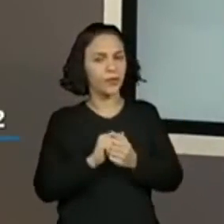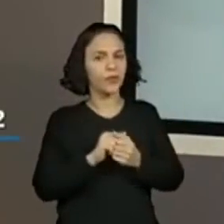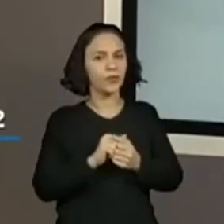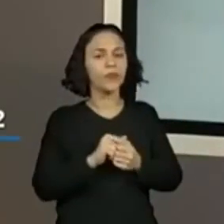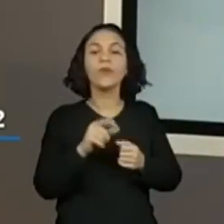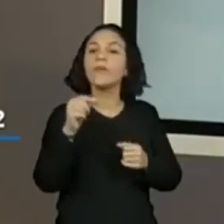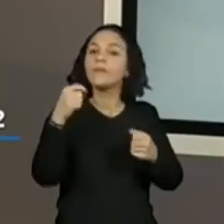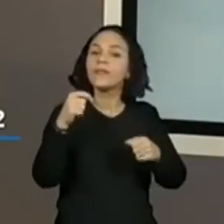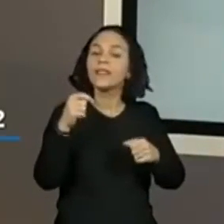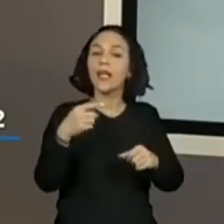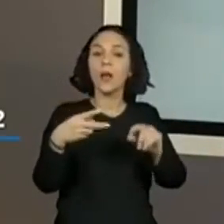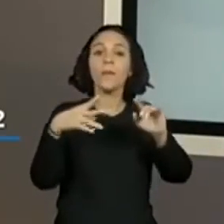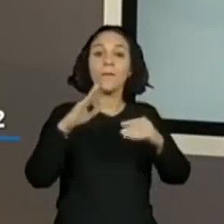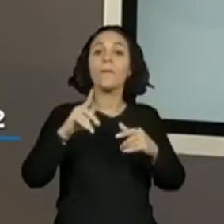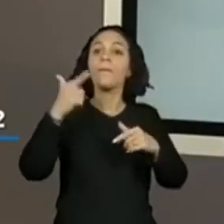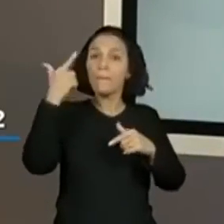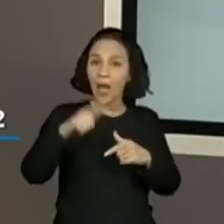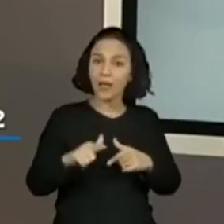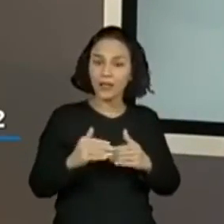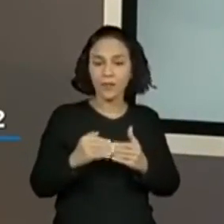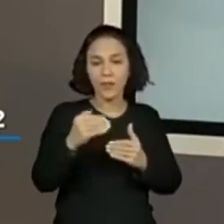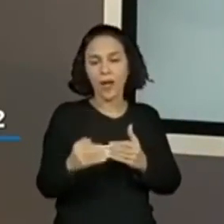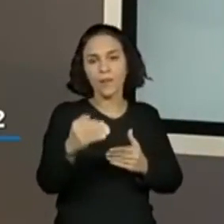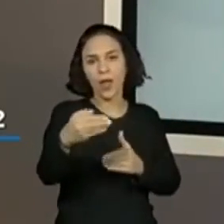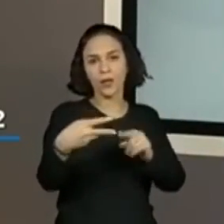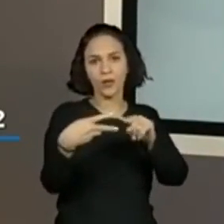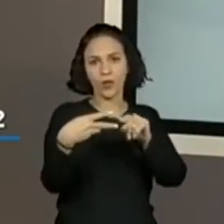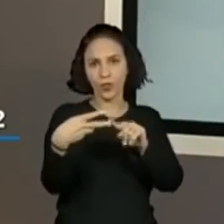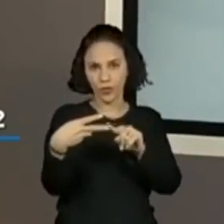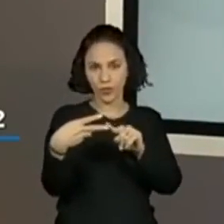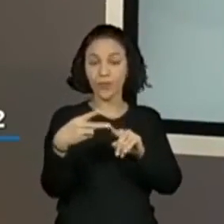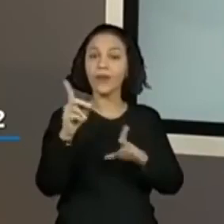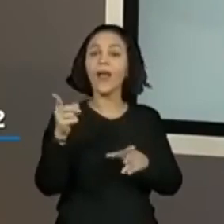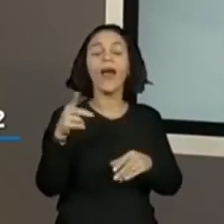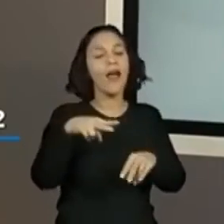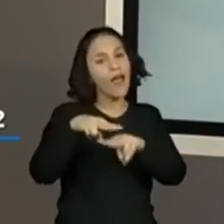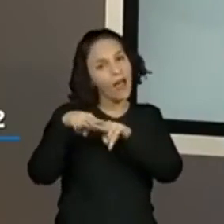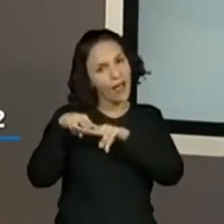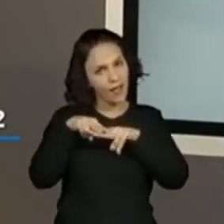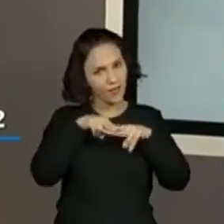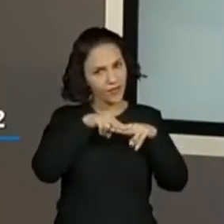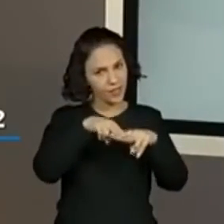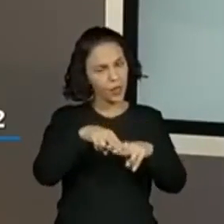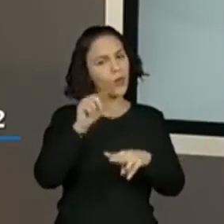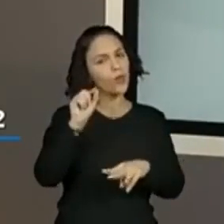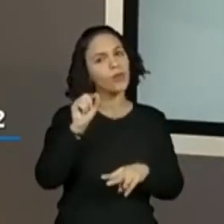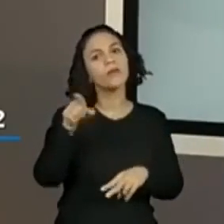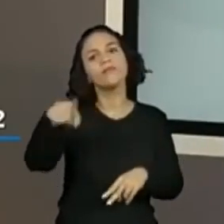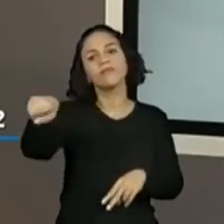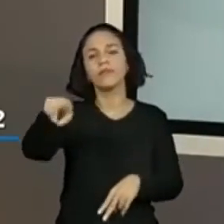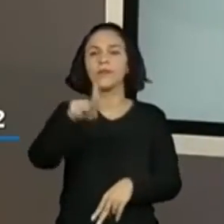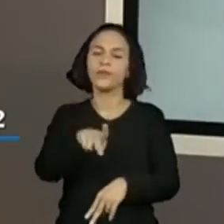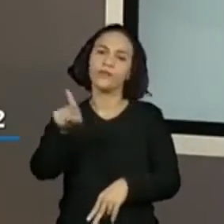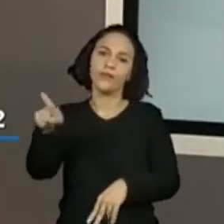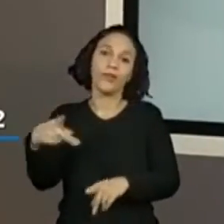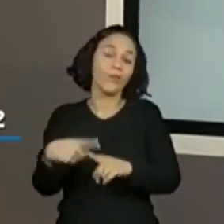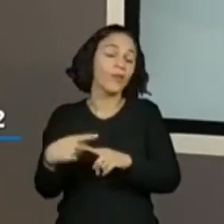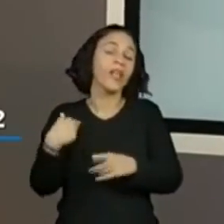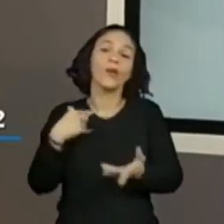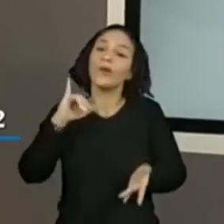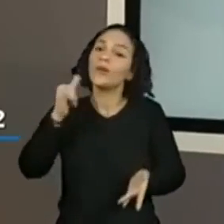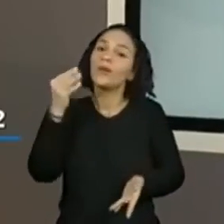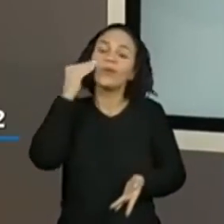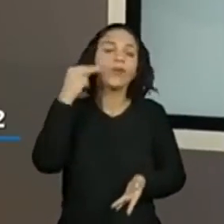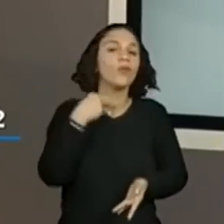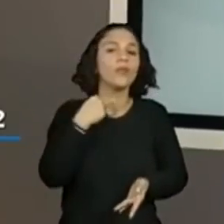concluir mais duas etapas. A próxima etapa, que seria a revisão, vou pedir para vocês, professores, porque eu não vou ter a oportunidade